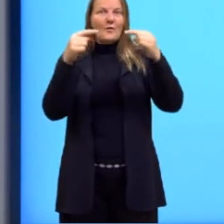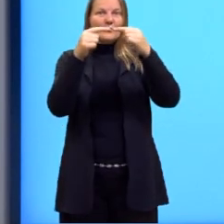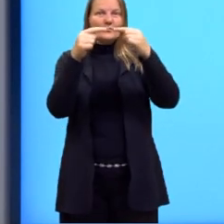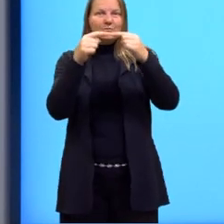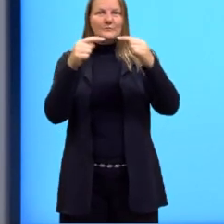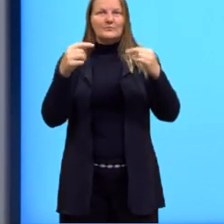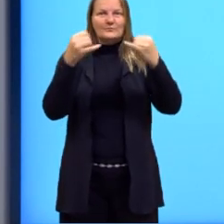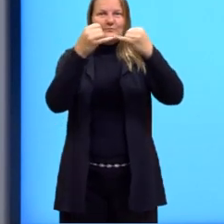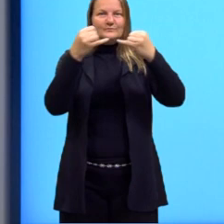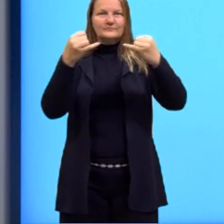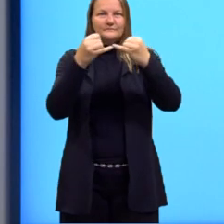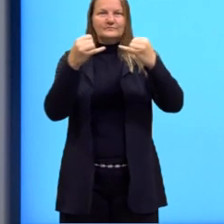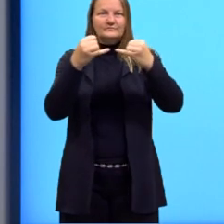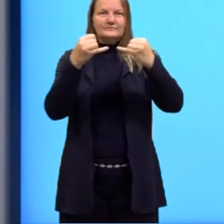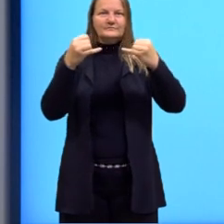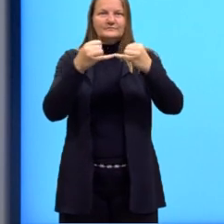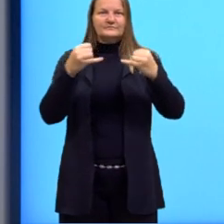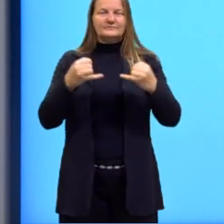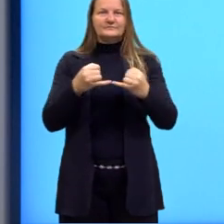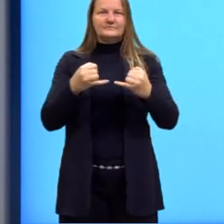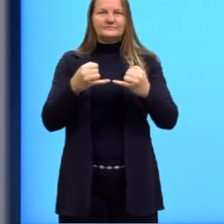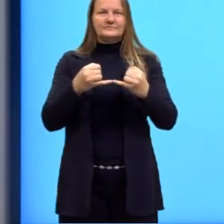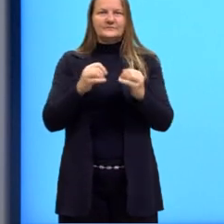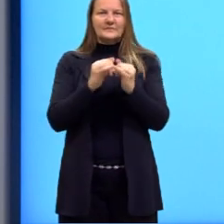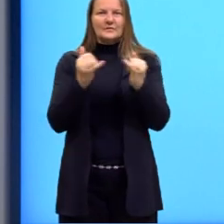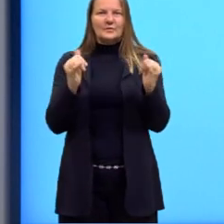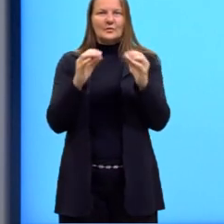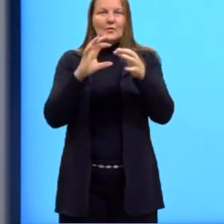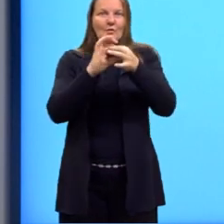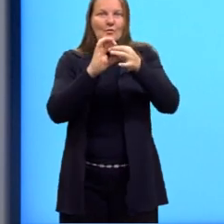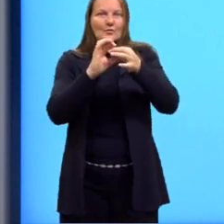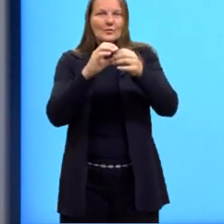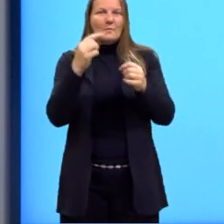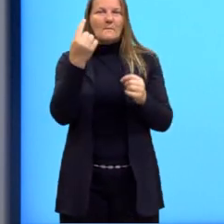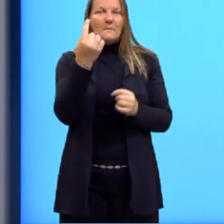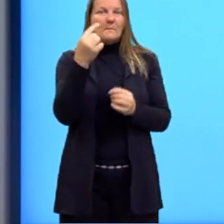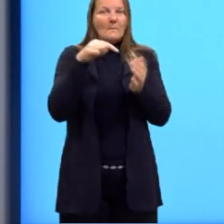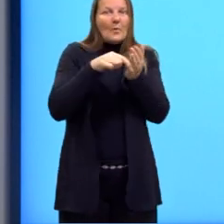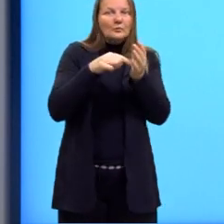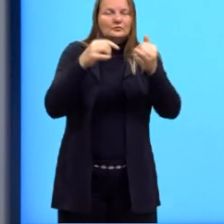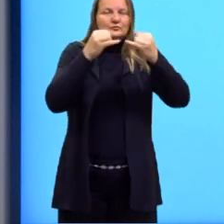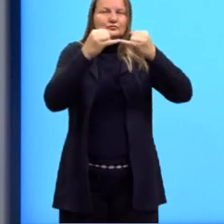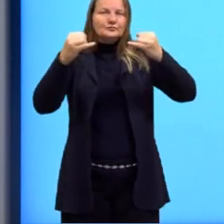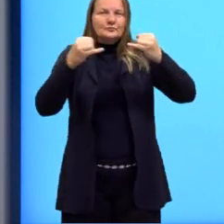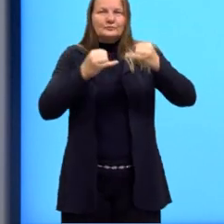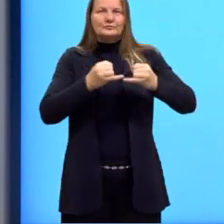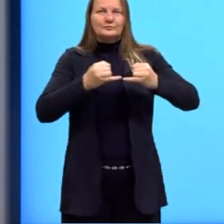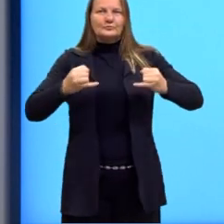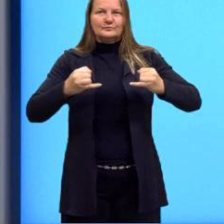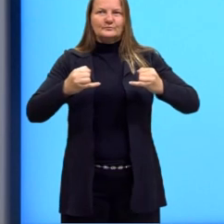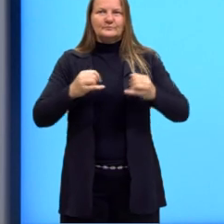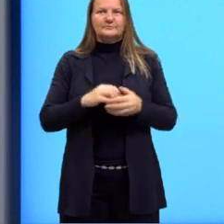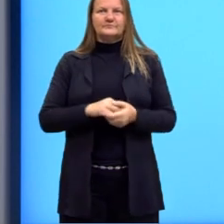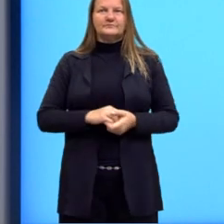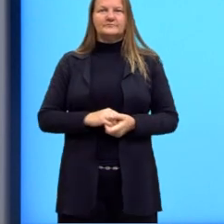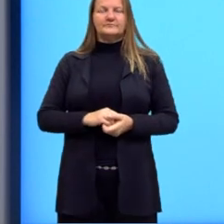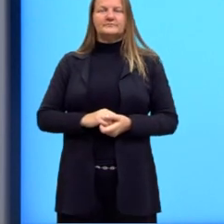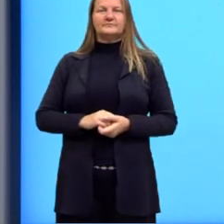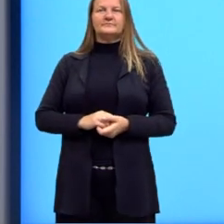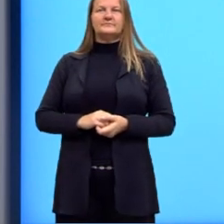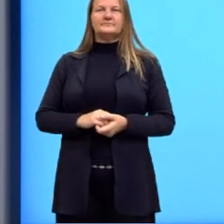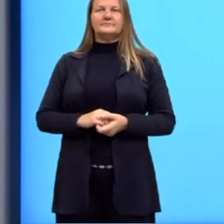diferente do insere porque ele se conecta apenas em um ponto né Se eu tiver dois se eu tiver olhando duas